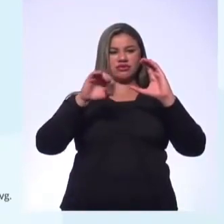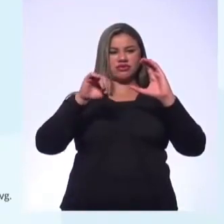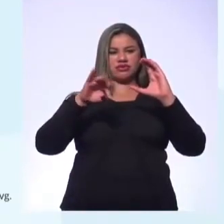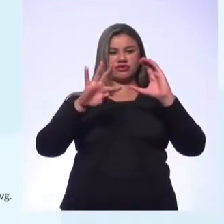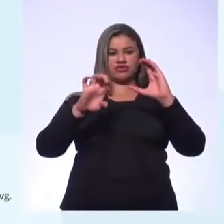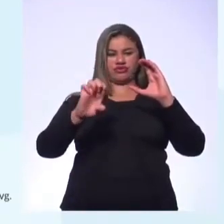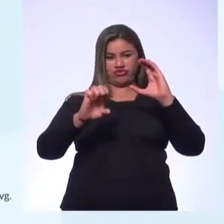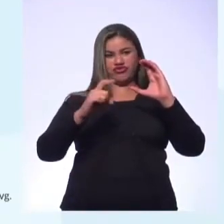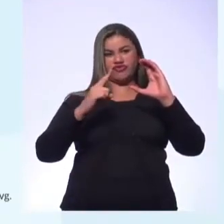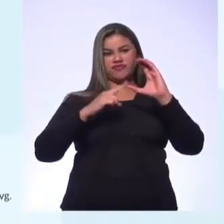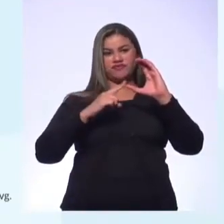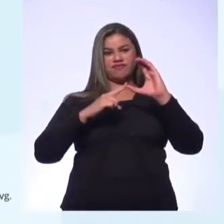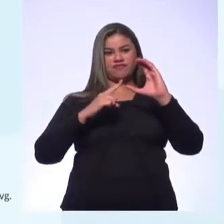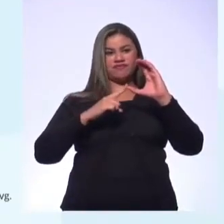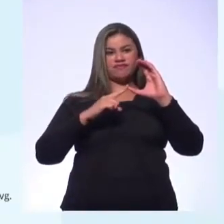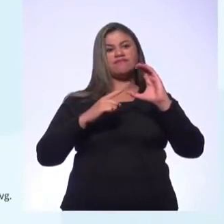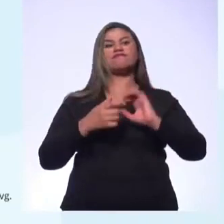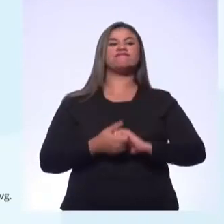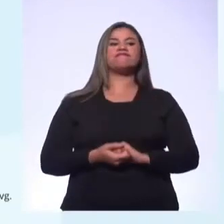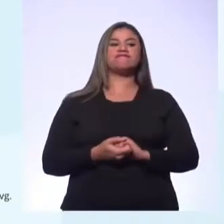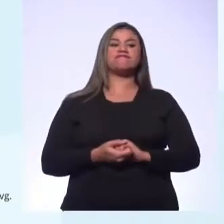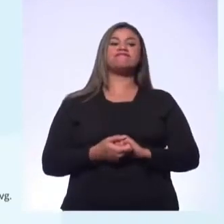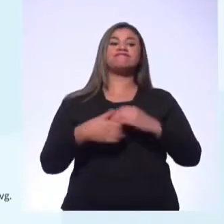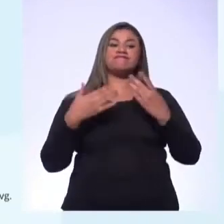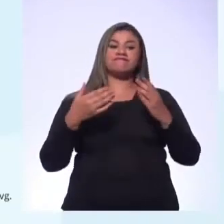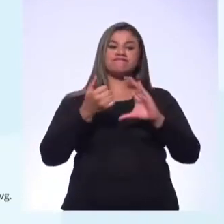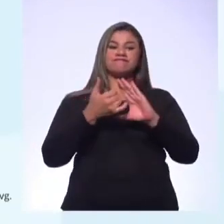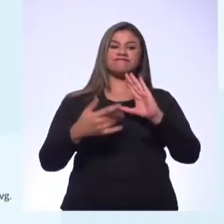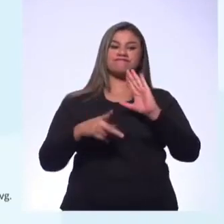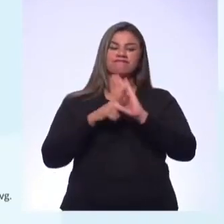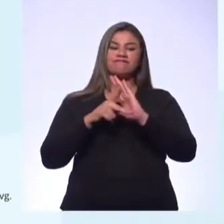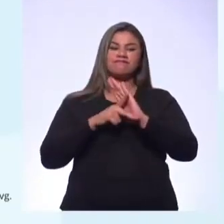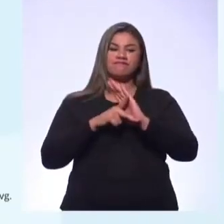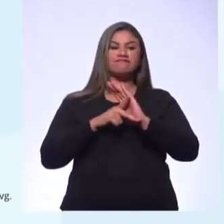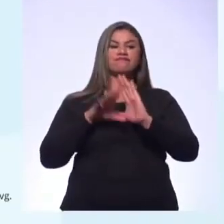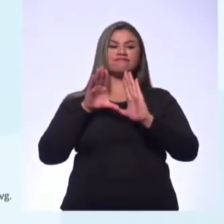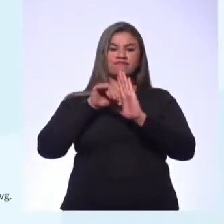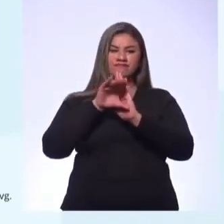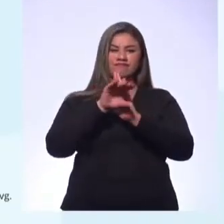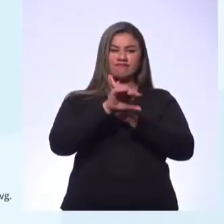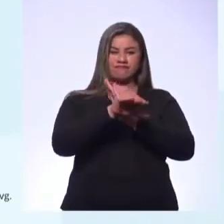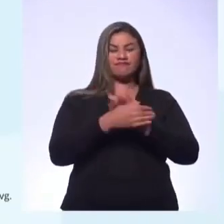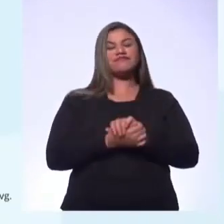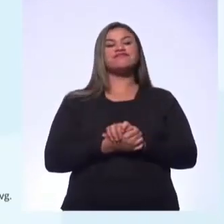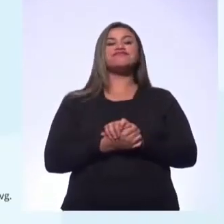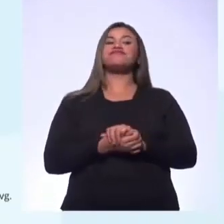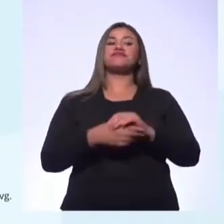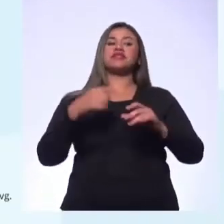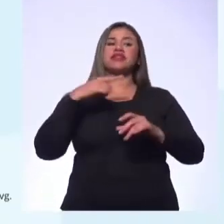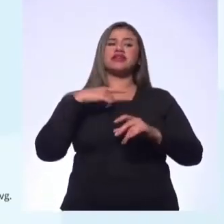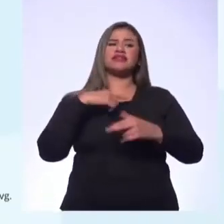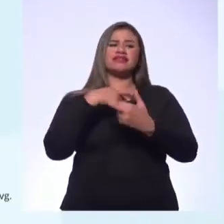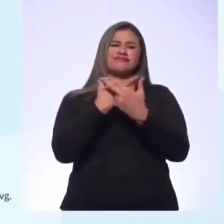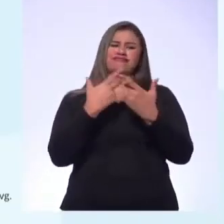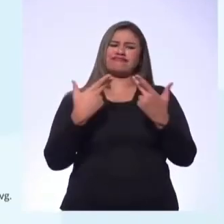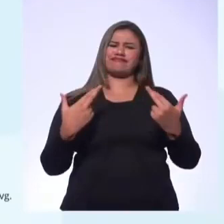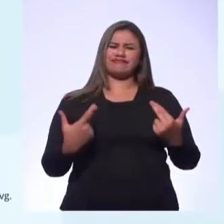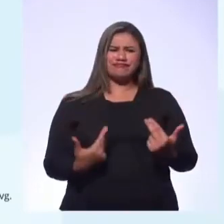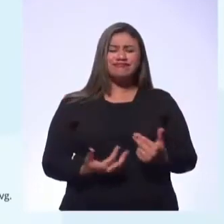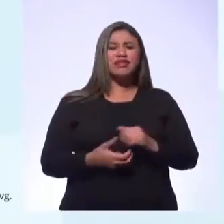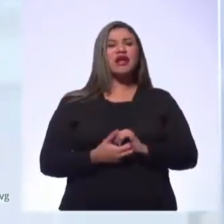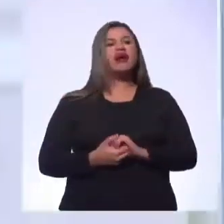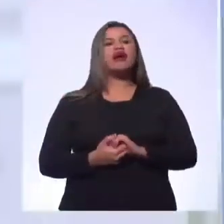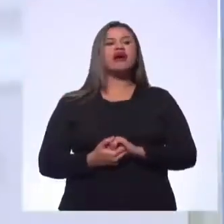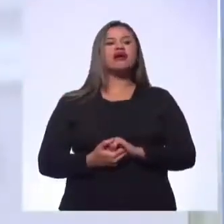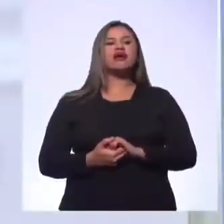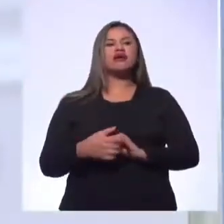é a característica básica da bactéria. Pois bem, e as bactérias, elas vão ter vários formatos, tá bom? Então